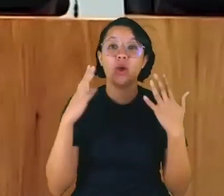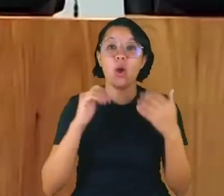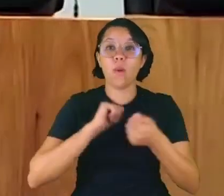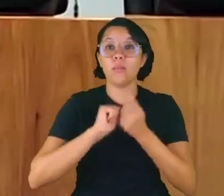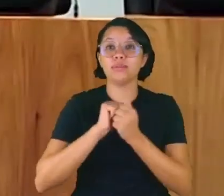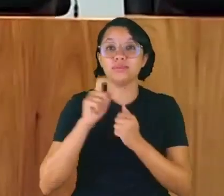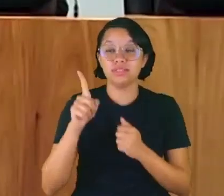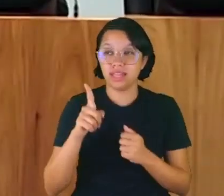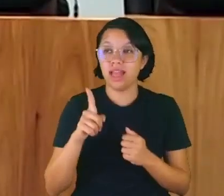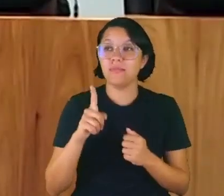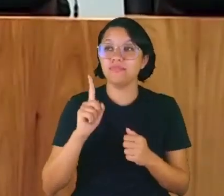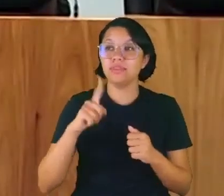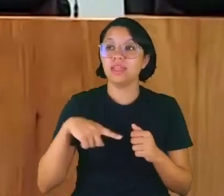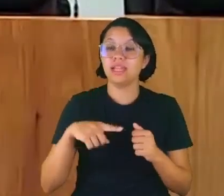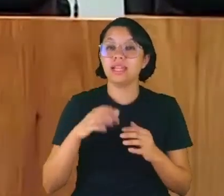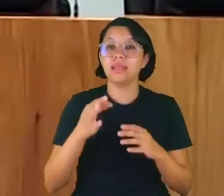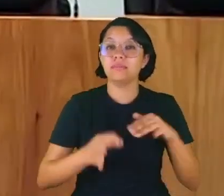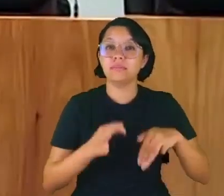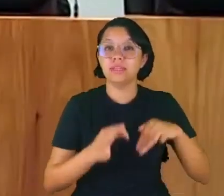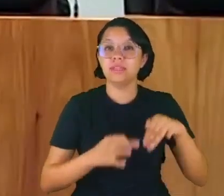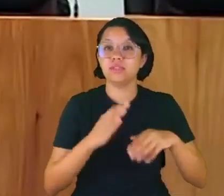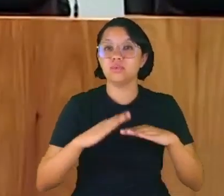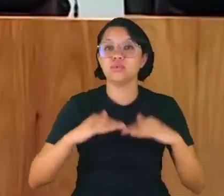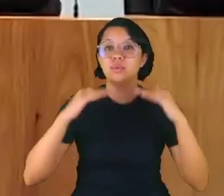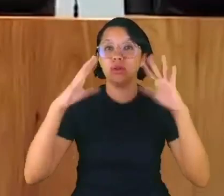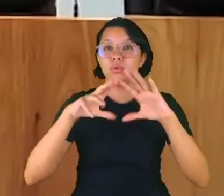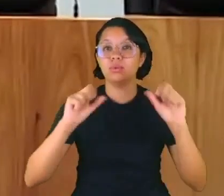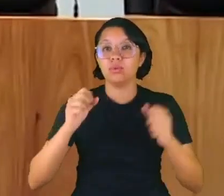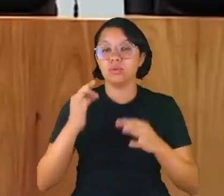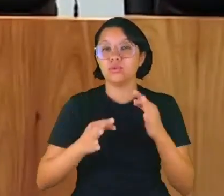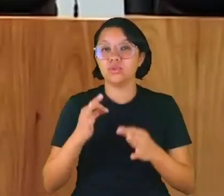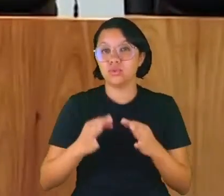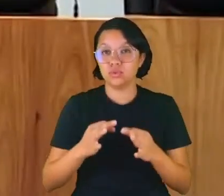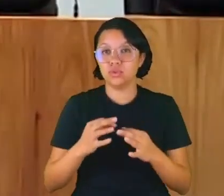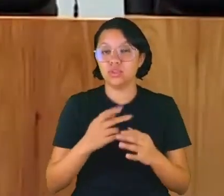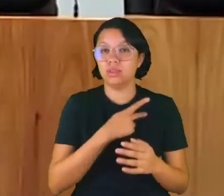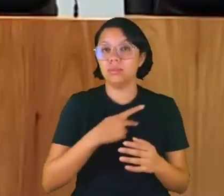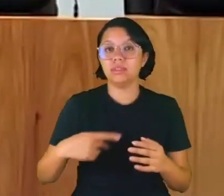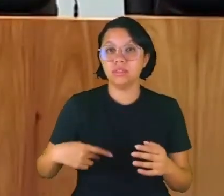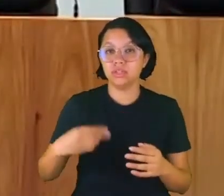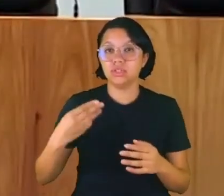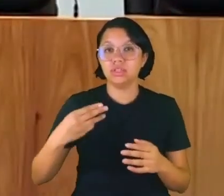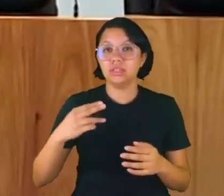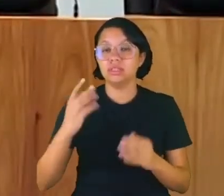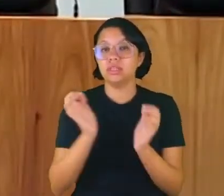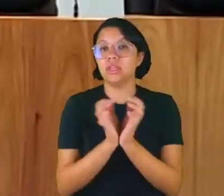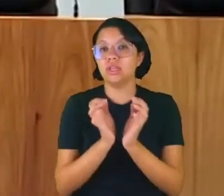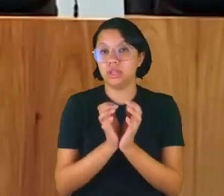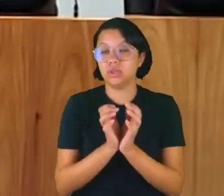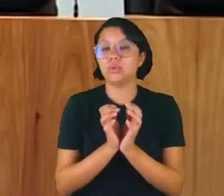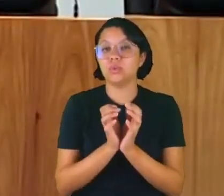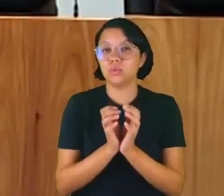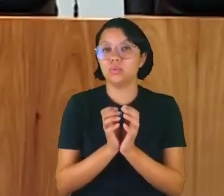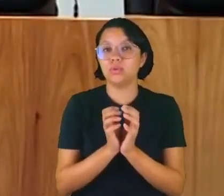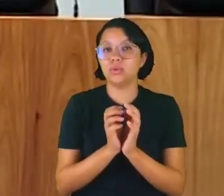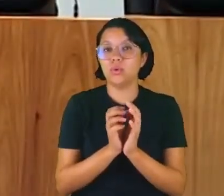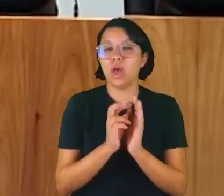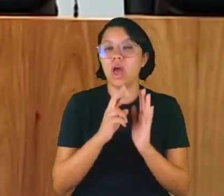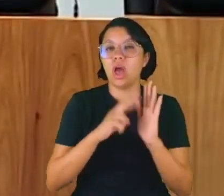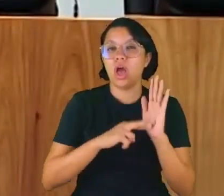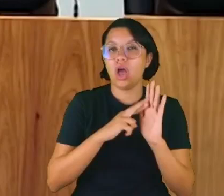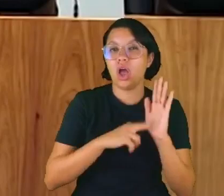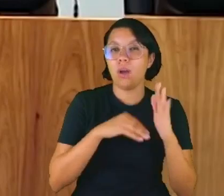Ele é ministro do Superior Tribunal de Justiça, hoje preside a terceira turma daquele tribunal, membro da Comissão de Regimento Interno, é